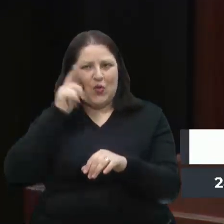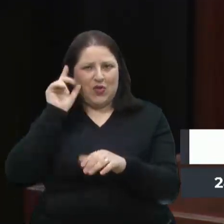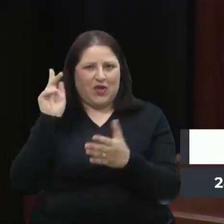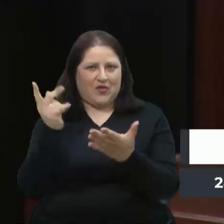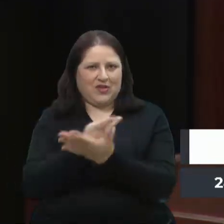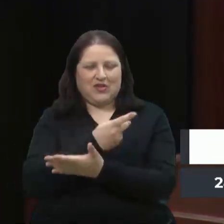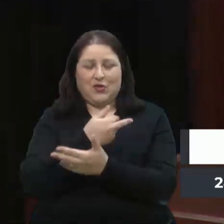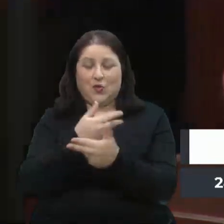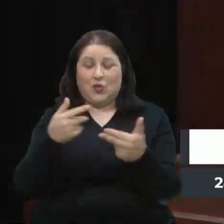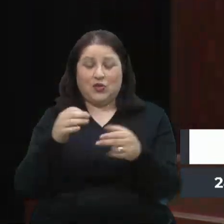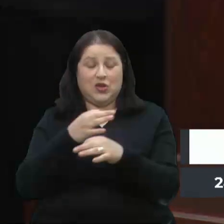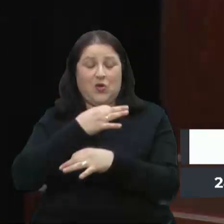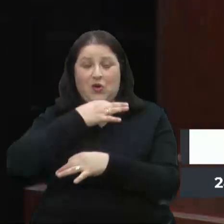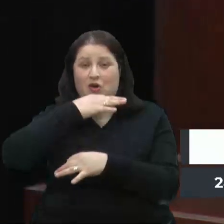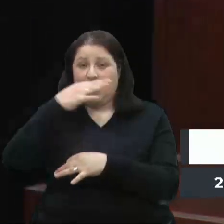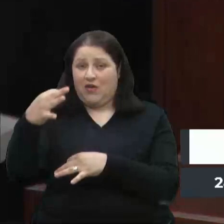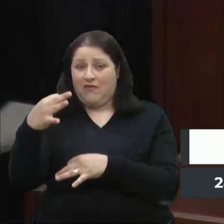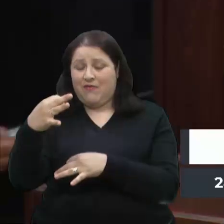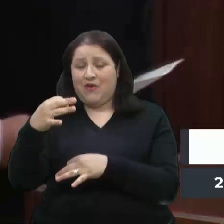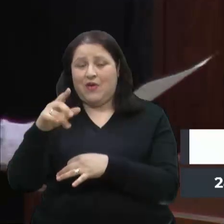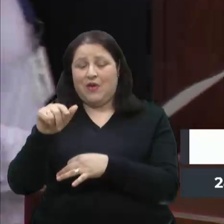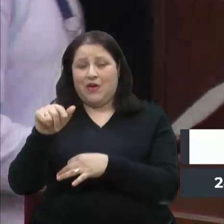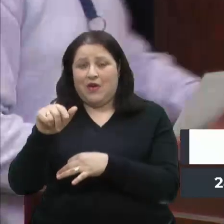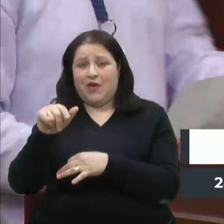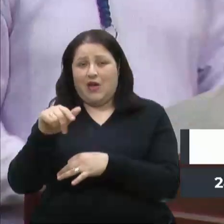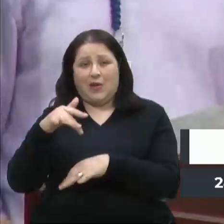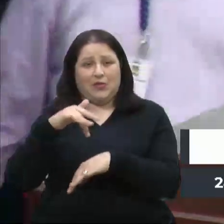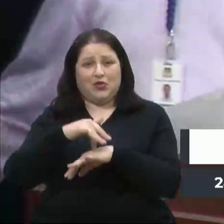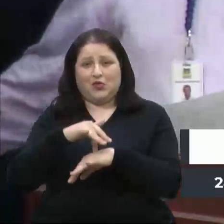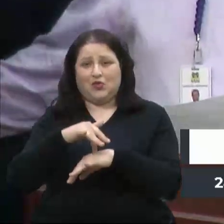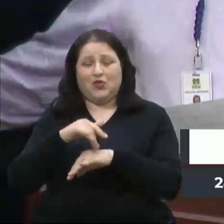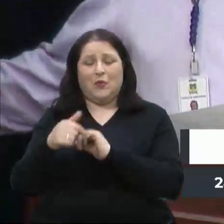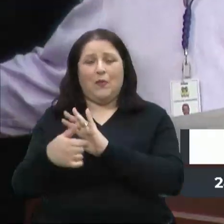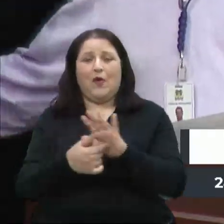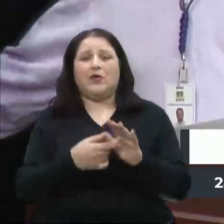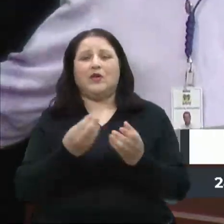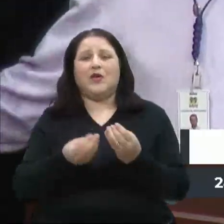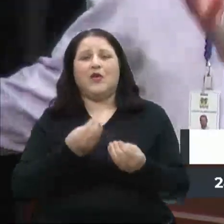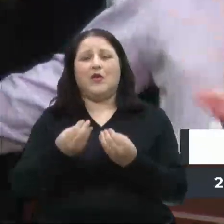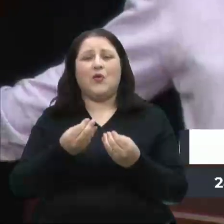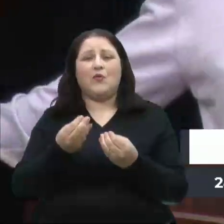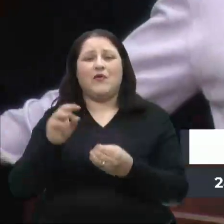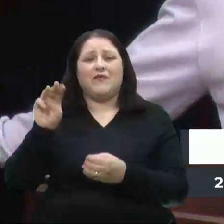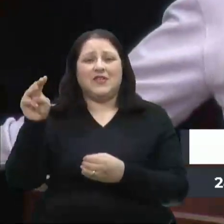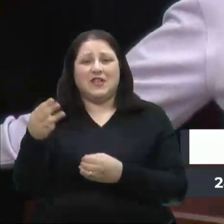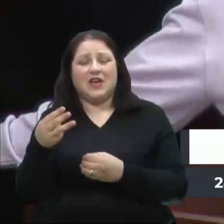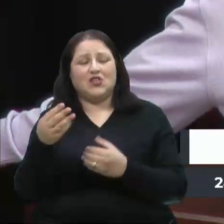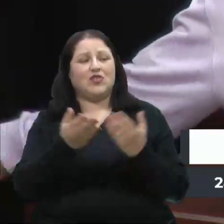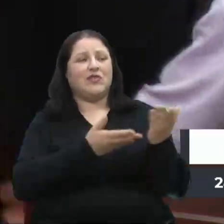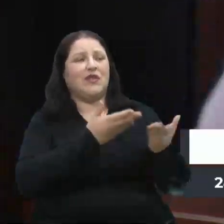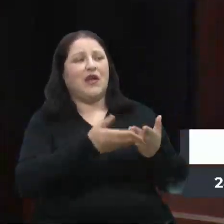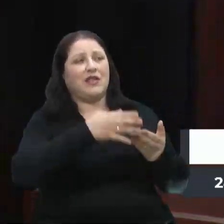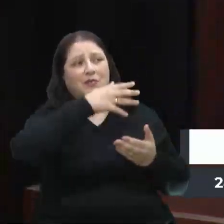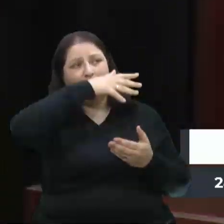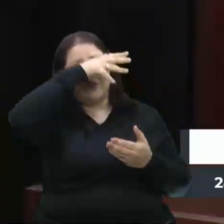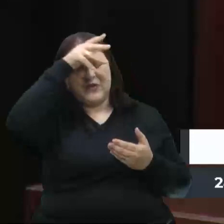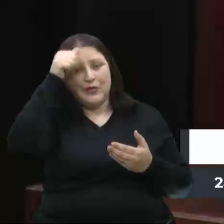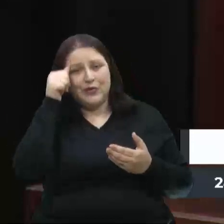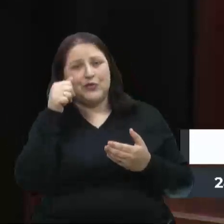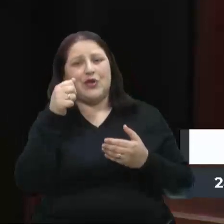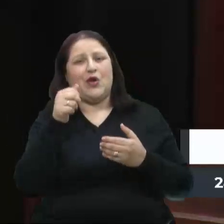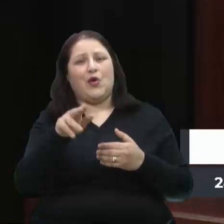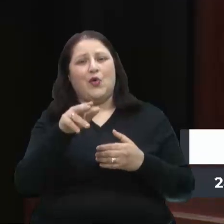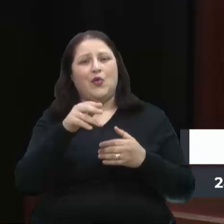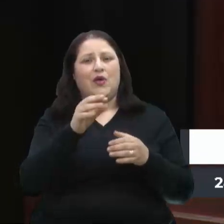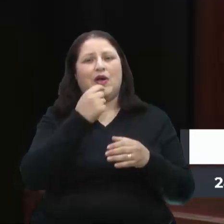ontem, que escancara como é que a Visate trata a Prefeitura, como é que a Visate trata Caxias do Sul, através de